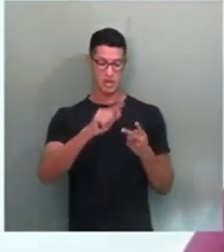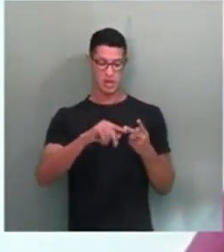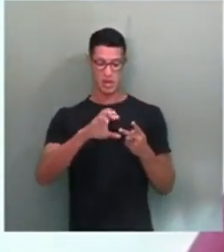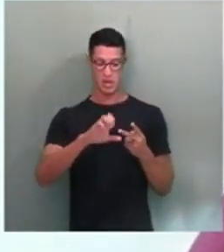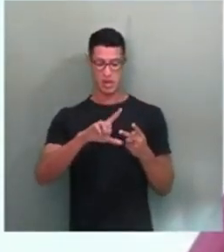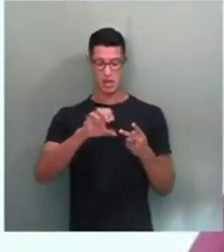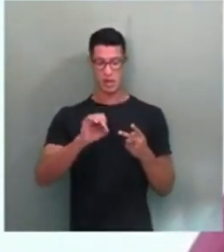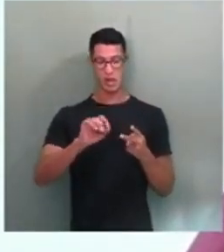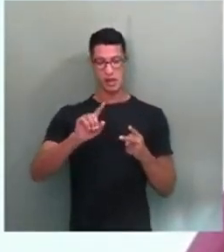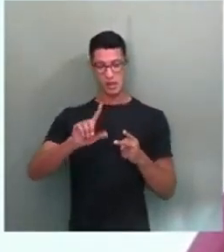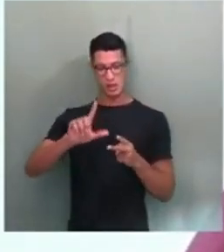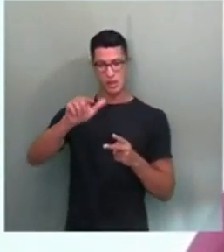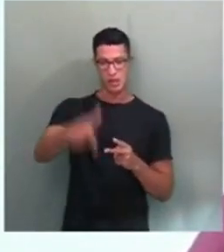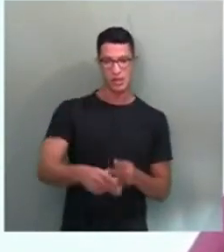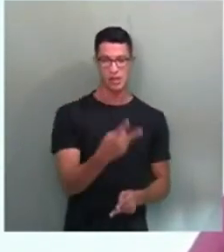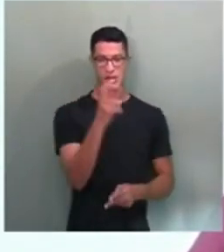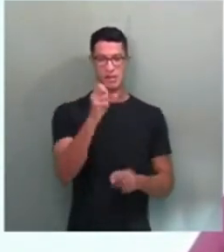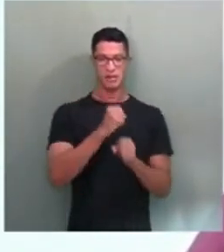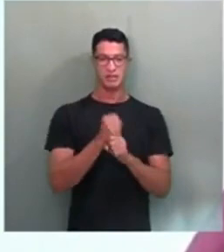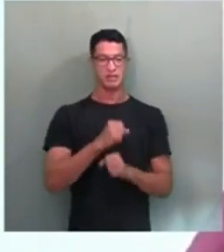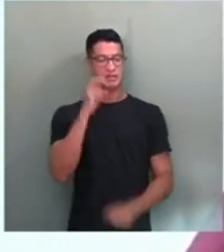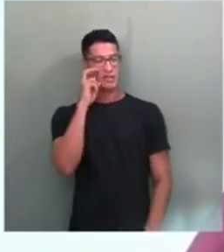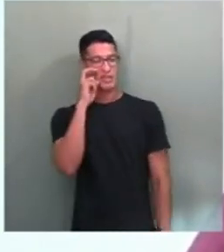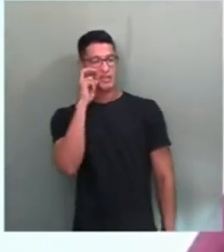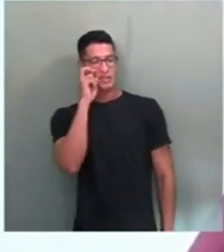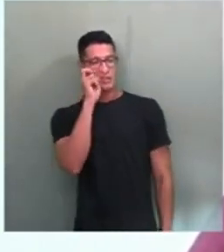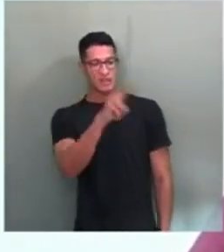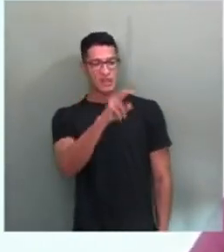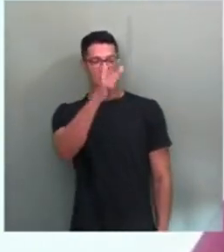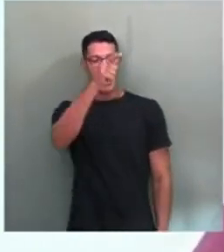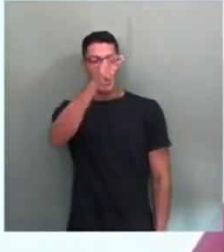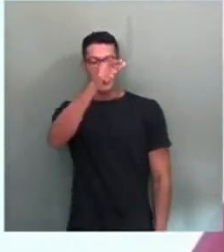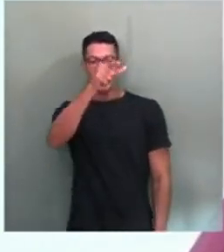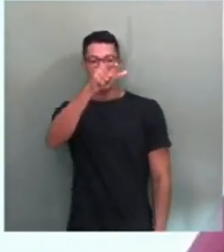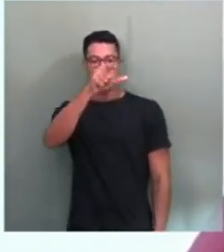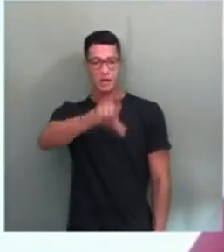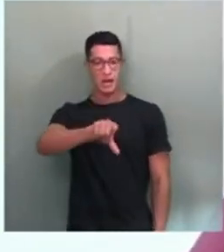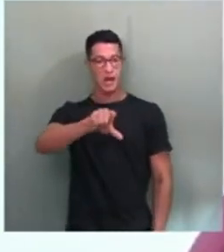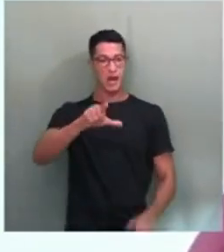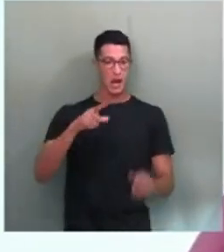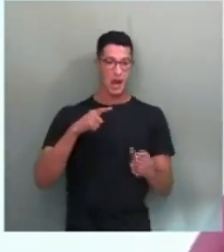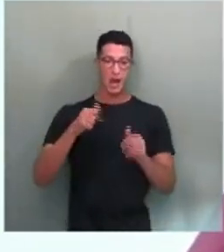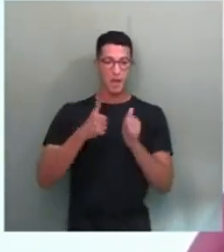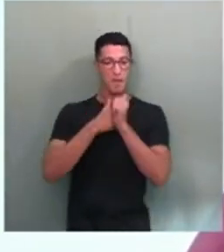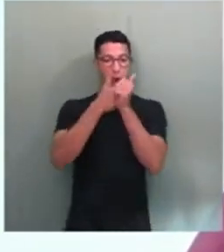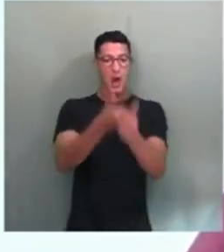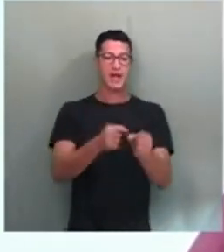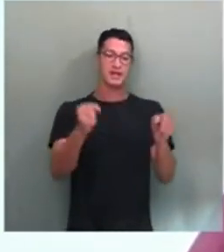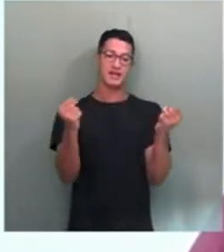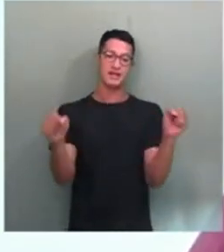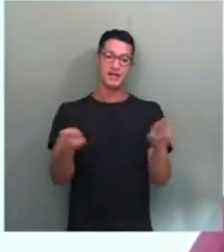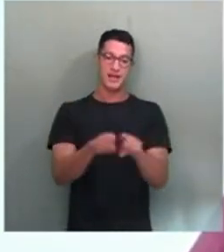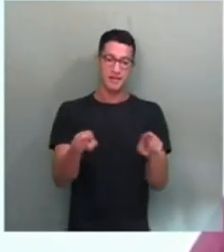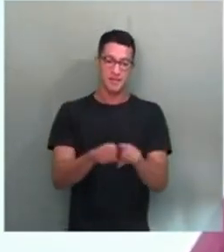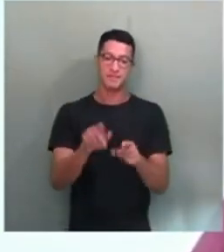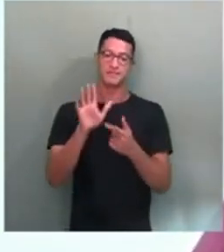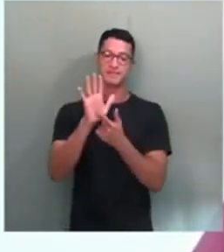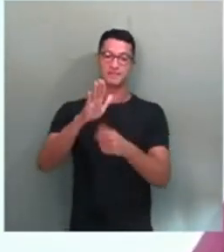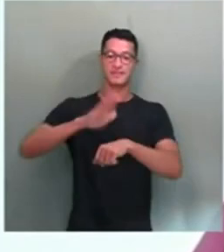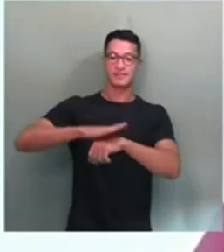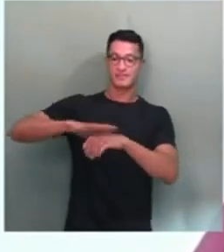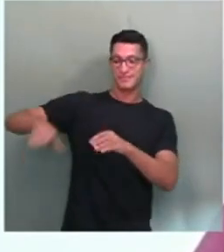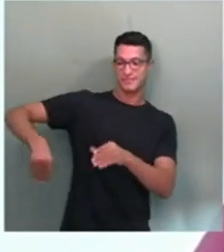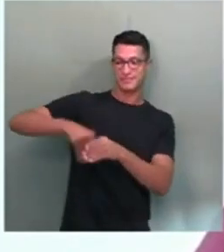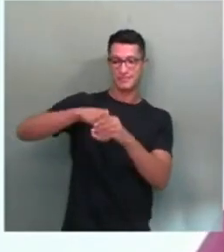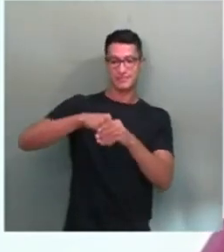sabe daqui a 25, estar assistindo novamente essa sessão e estar podendo também mostrar que fizemos